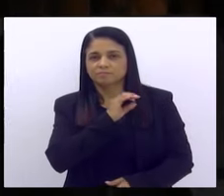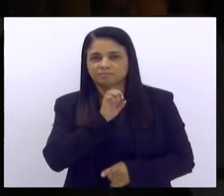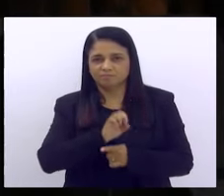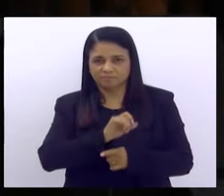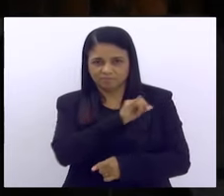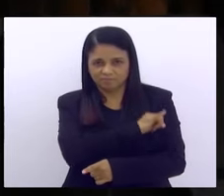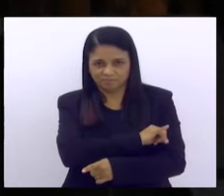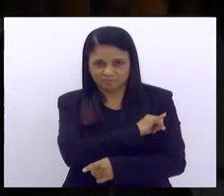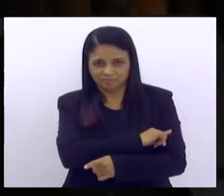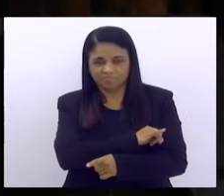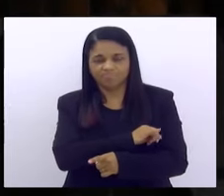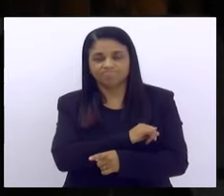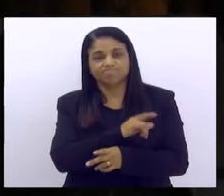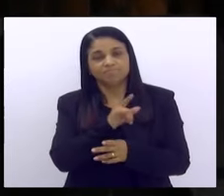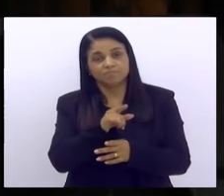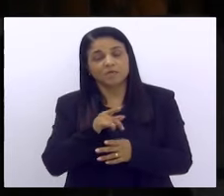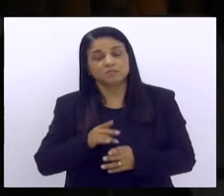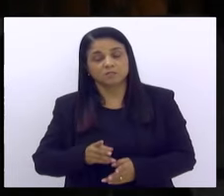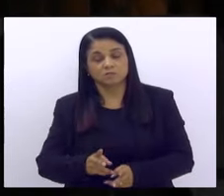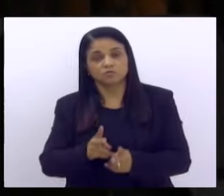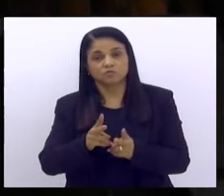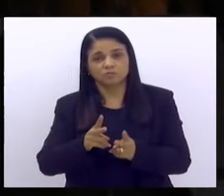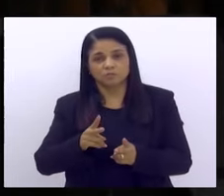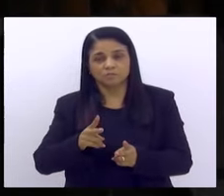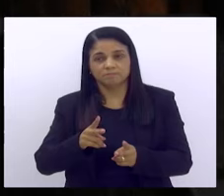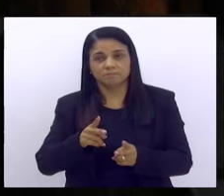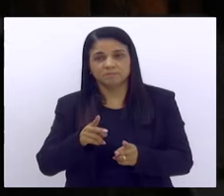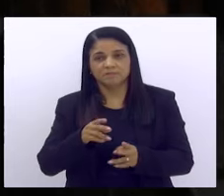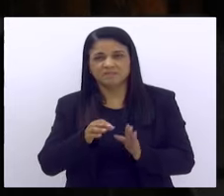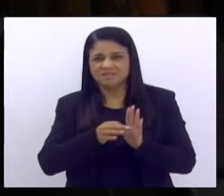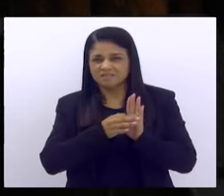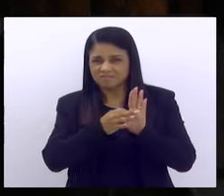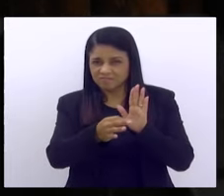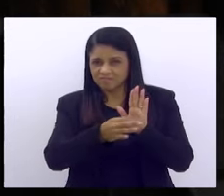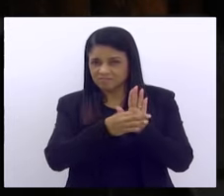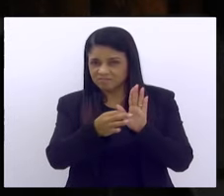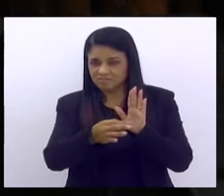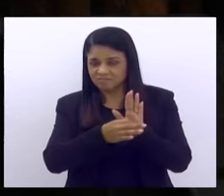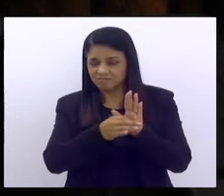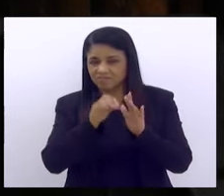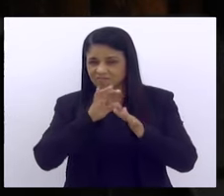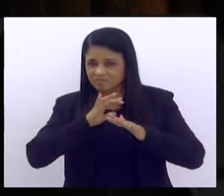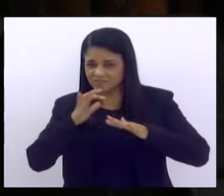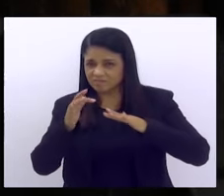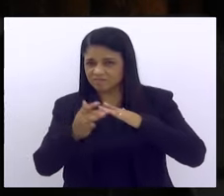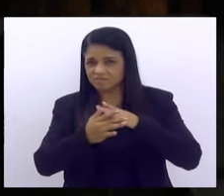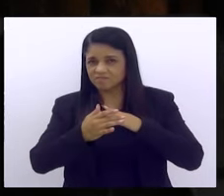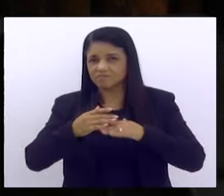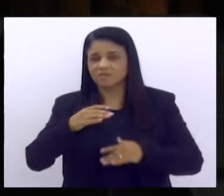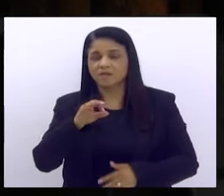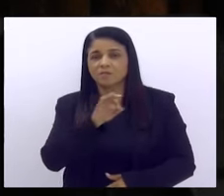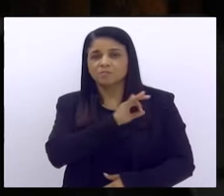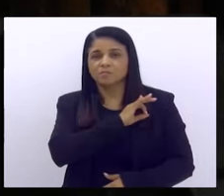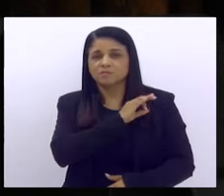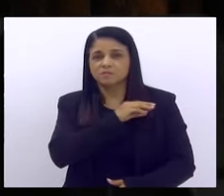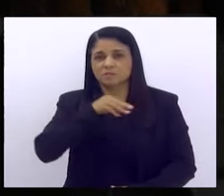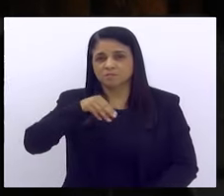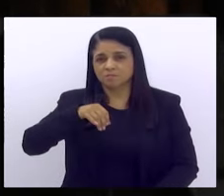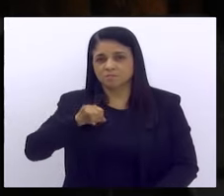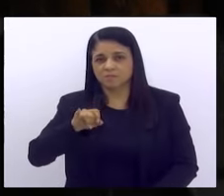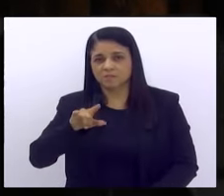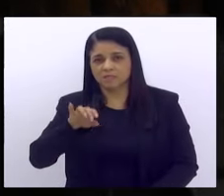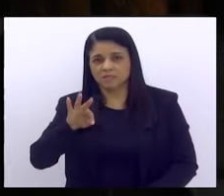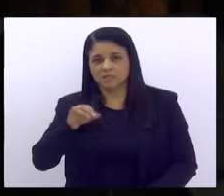respeito, mas considero assodado, criticar nas redes sociais da Polícia Militar, oficialmente,